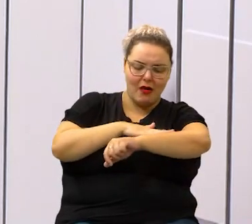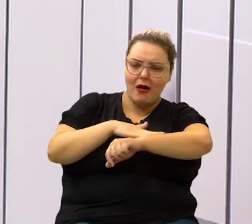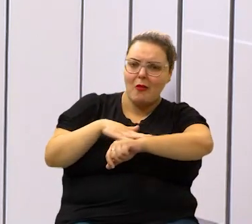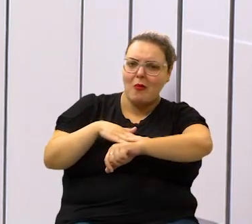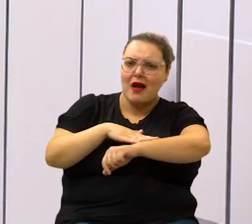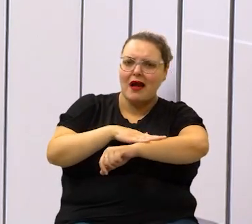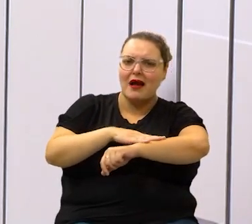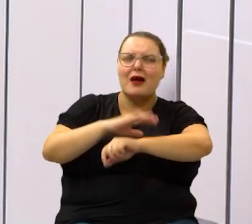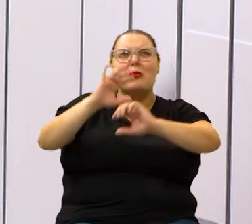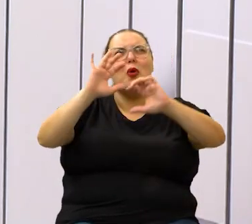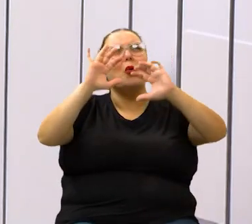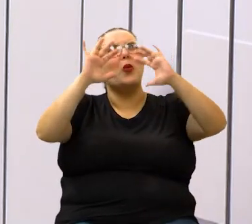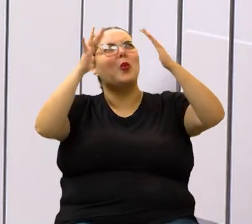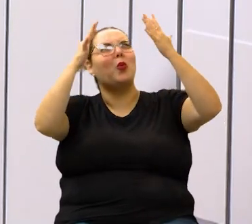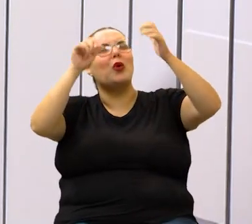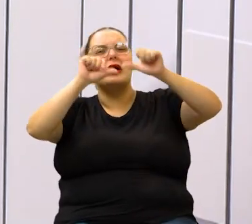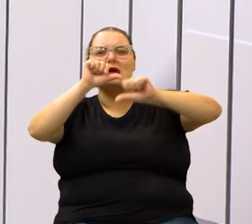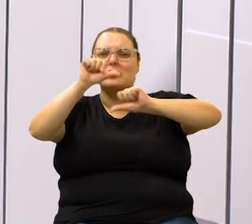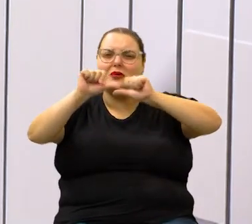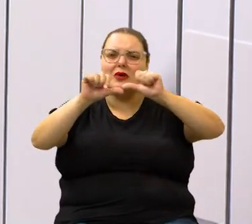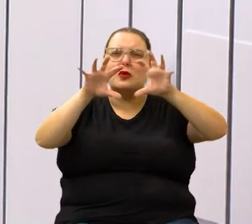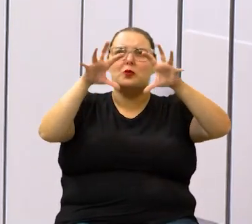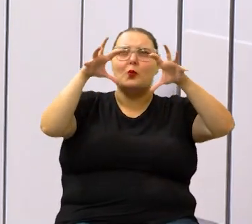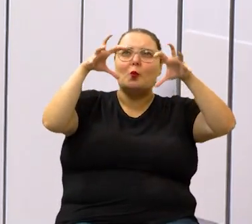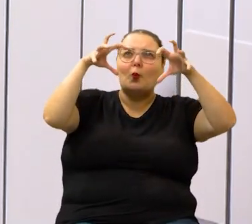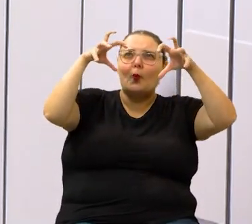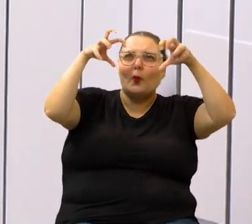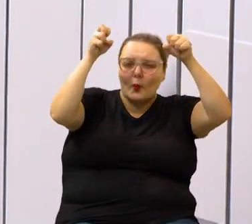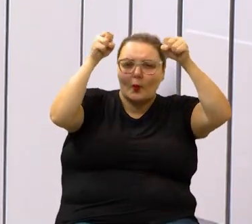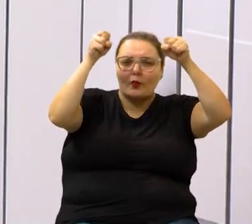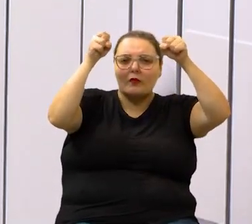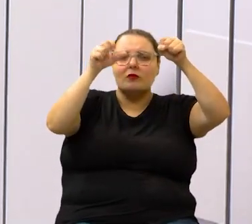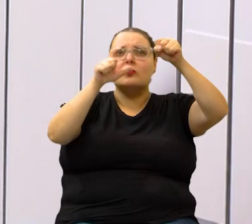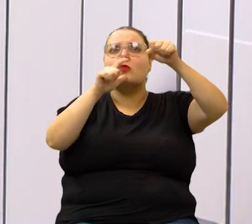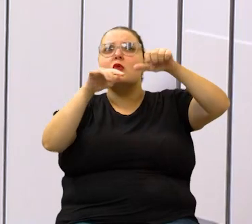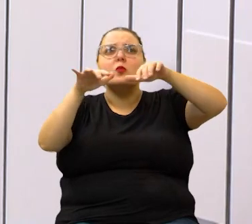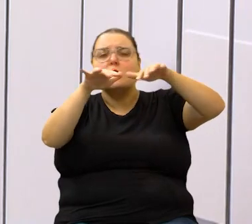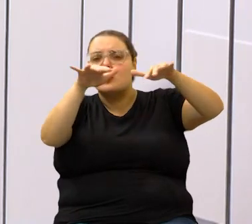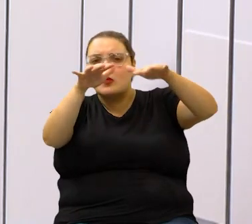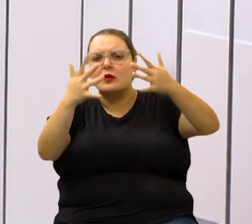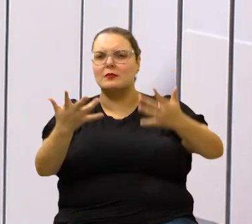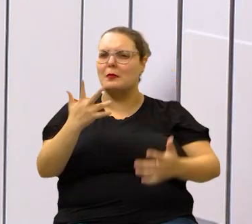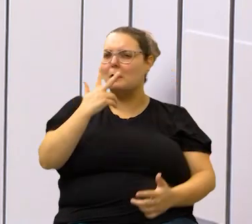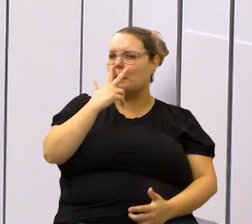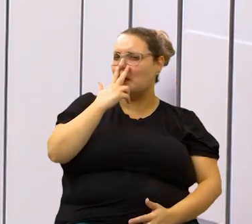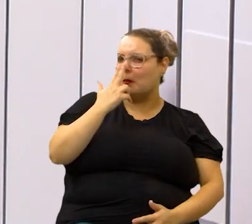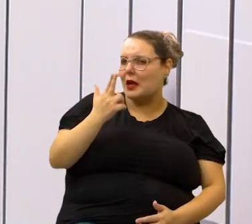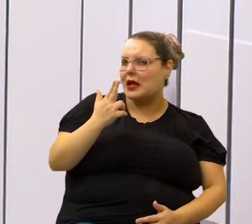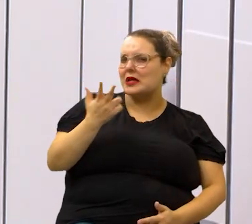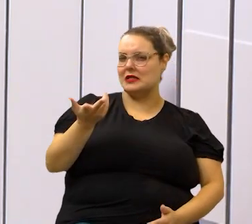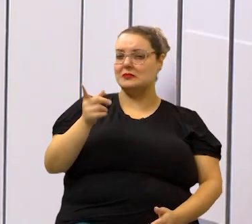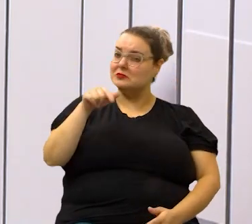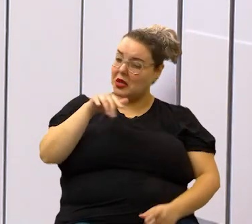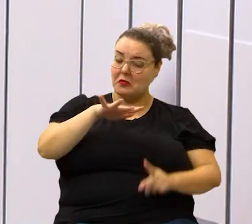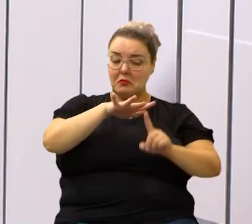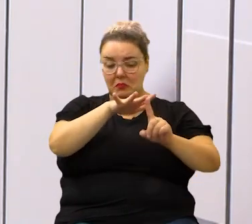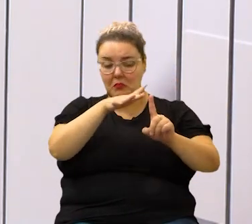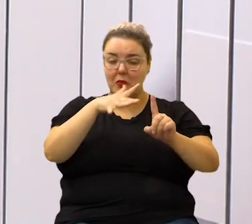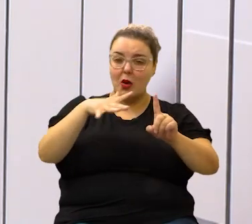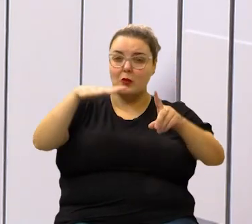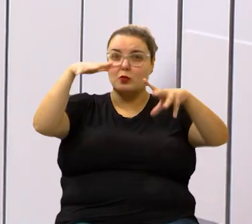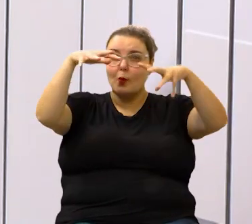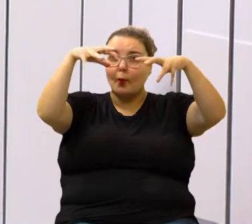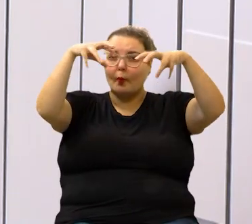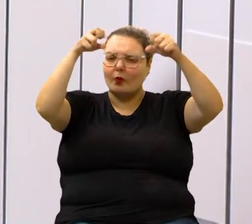O tempo muda, o clima pode ficar mais seco, mais úmido. Esse ano parece que promete ser um outono um pouco